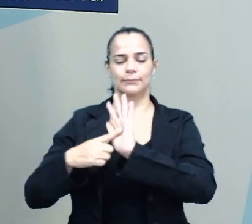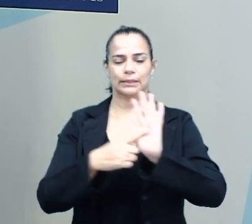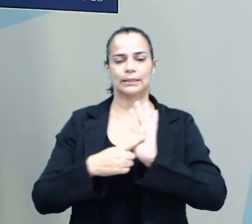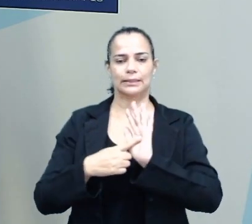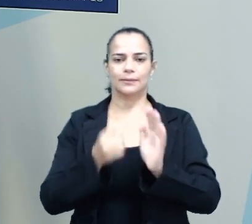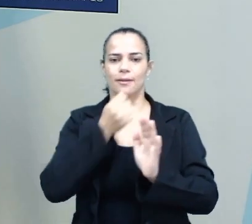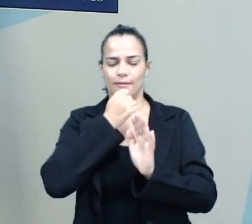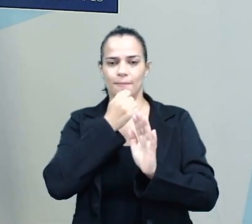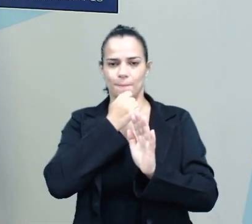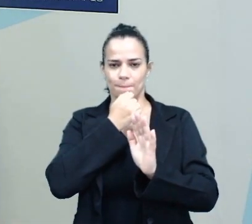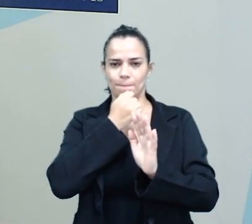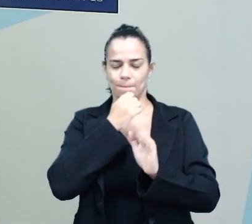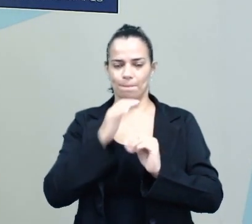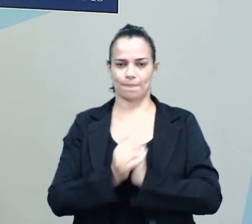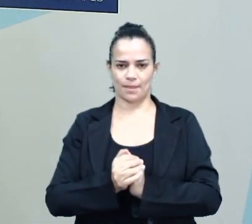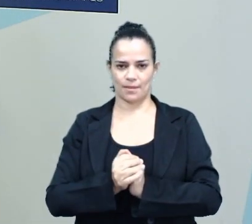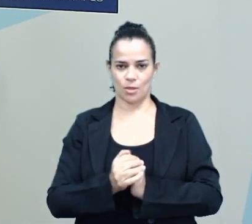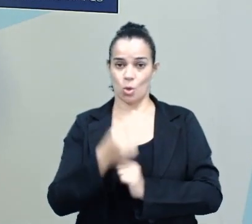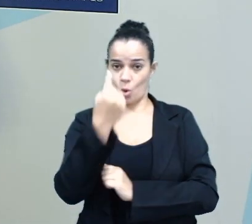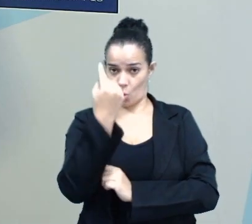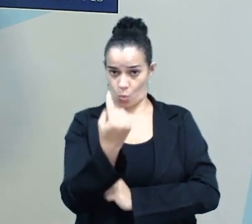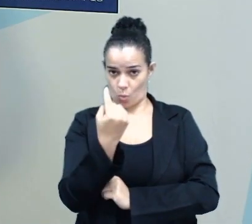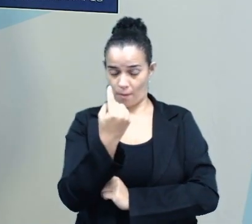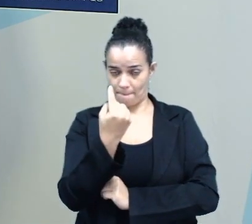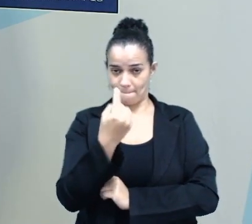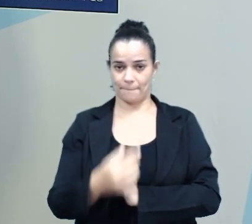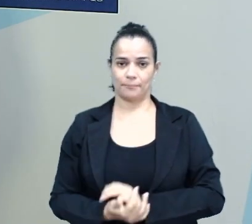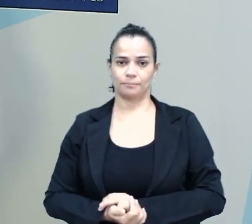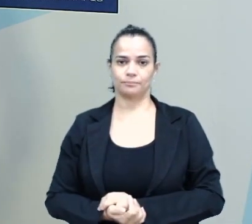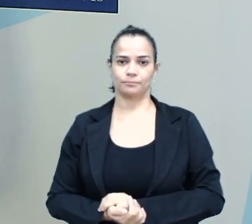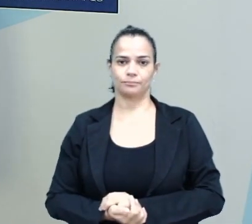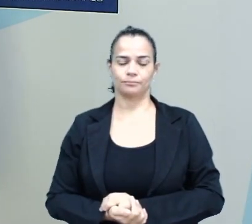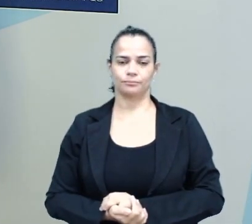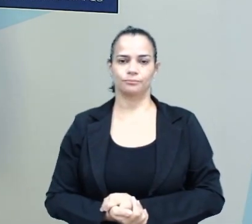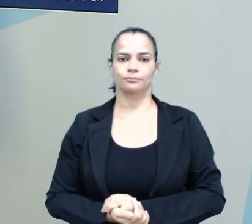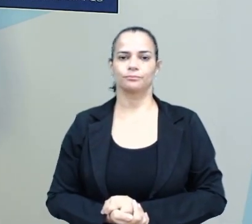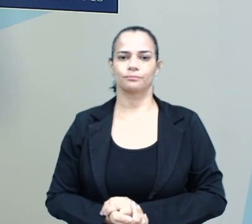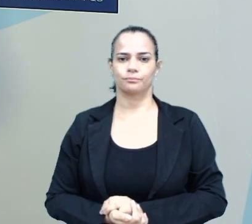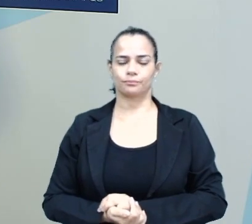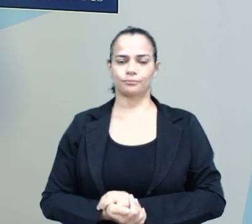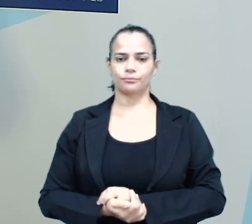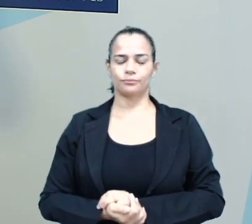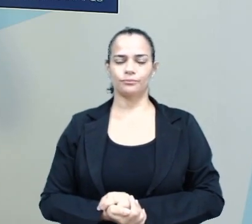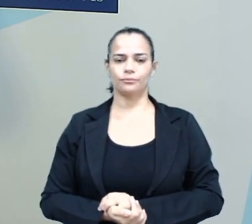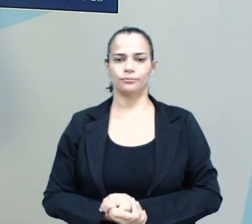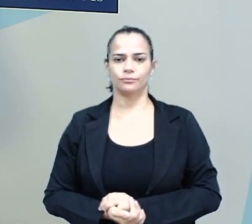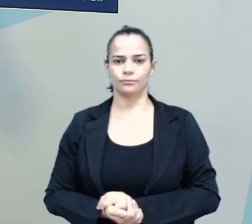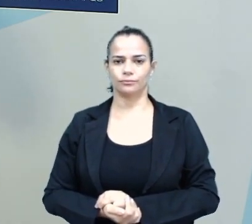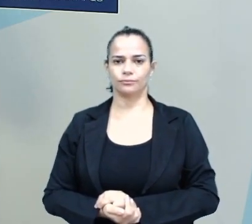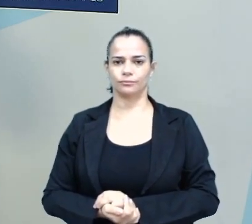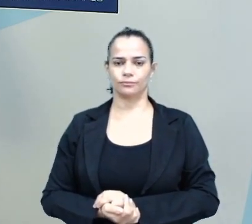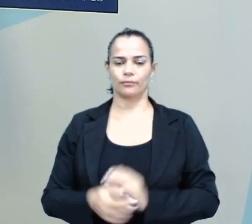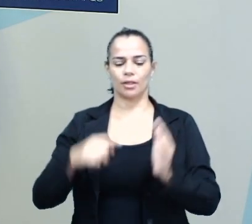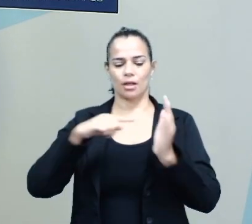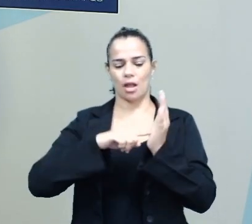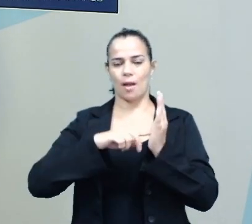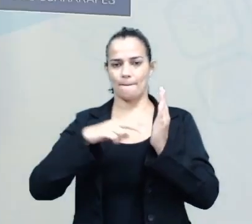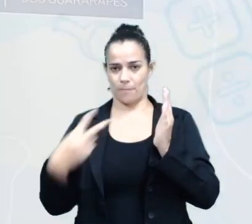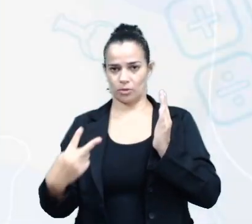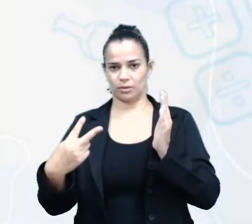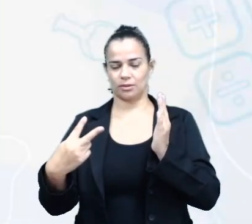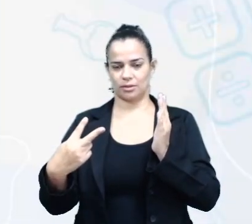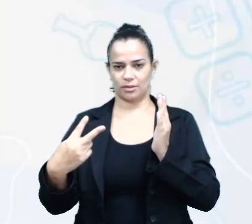apresentar mais uma propriedade, que é a potência com expoente